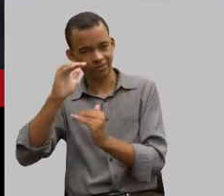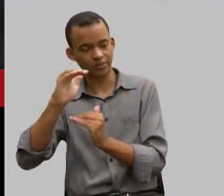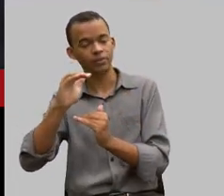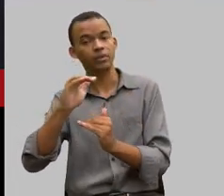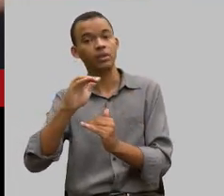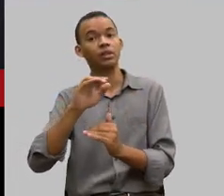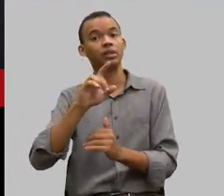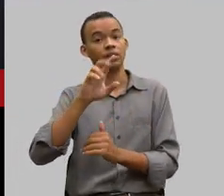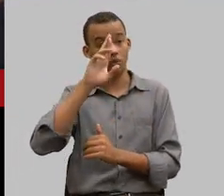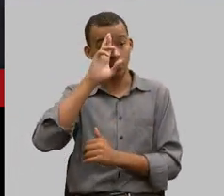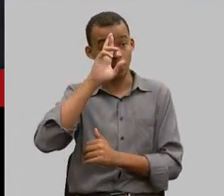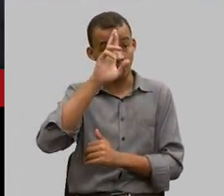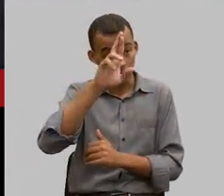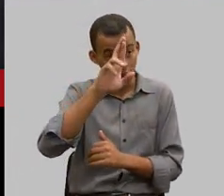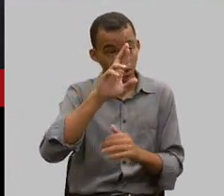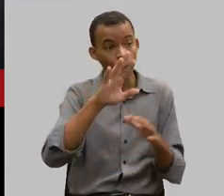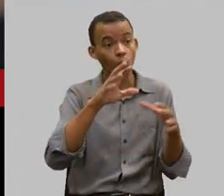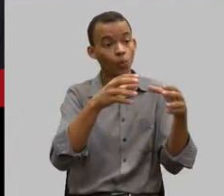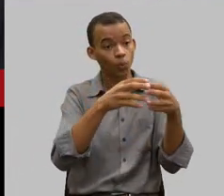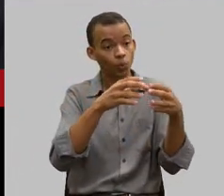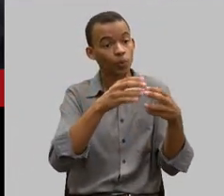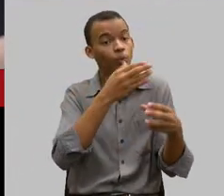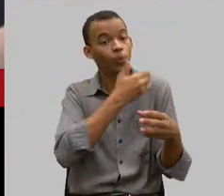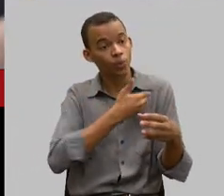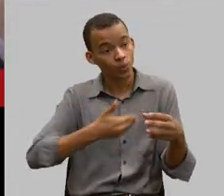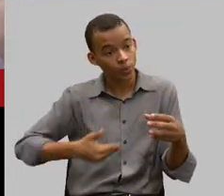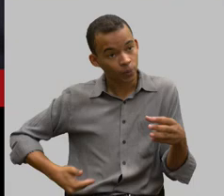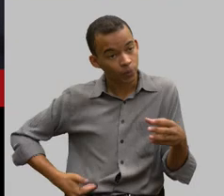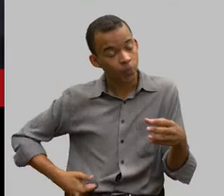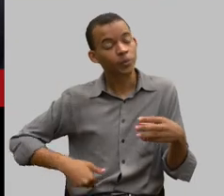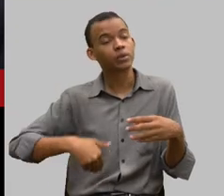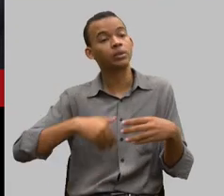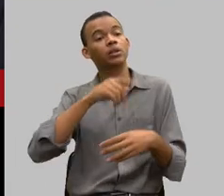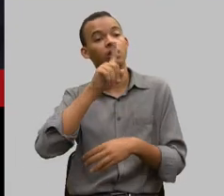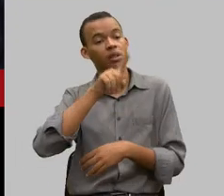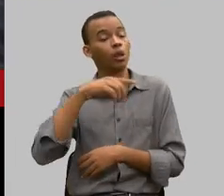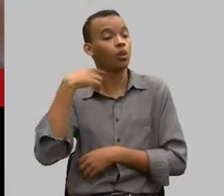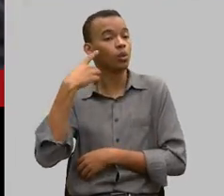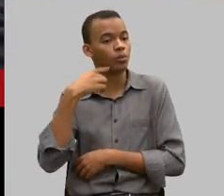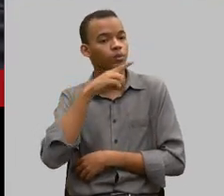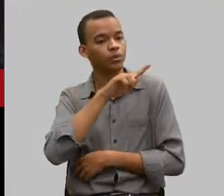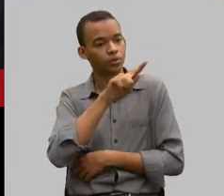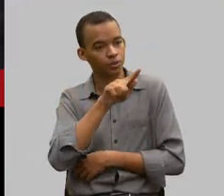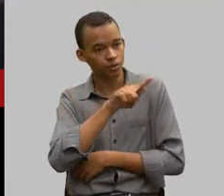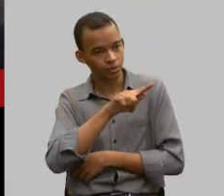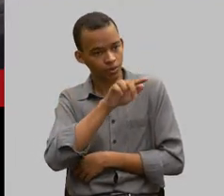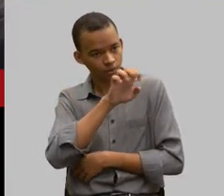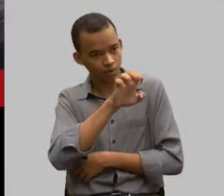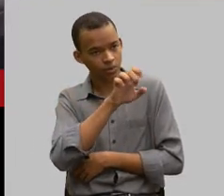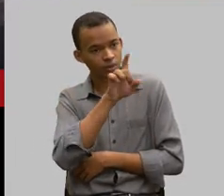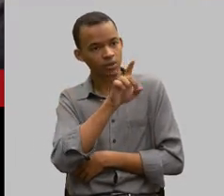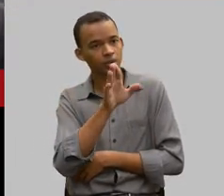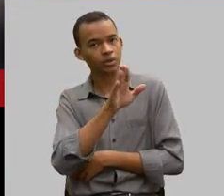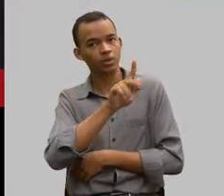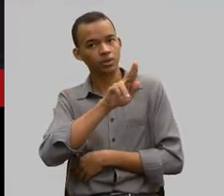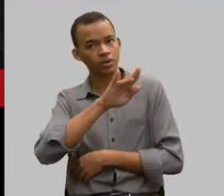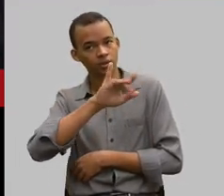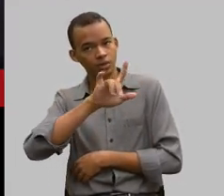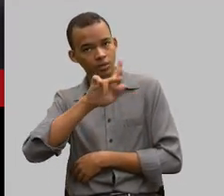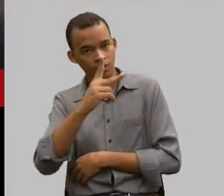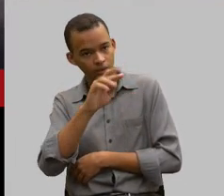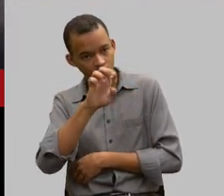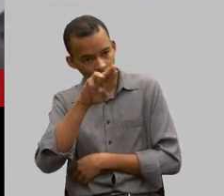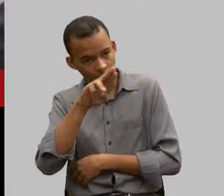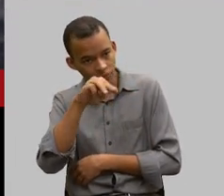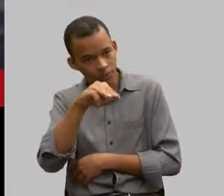líder do bloco de governo então deputado estadual z Zé Guilhermo que aqui se encontra a minha esquerda o deputado Roberto Andrade